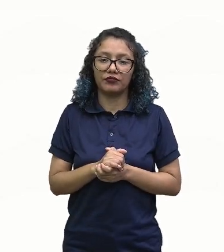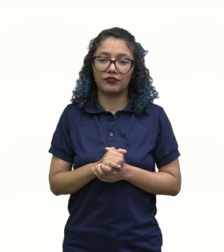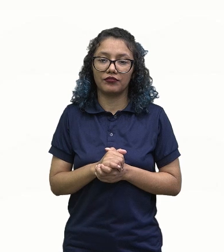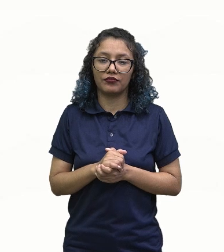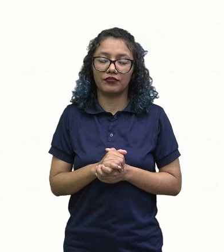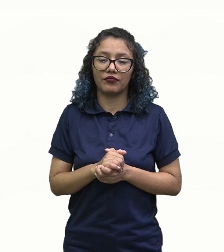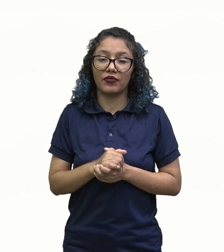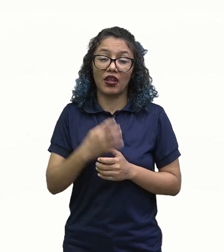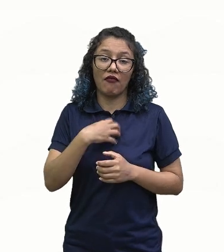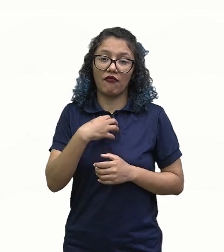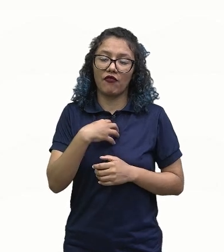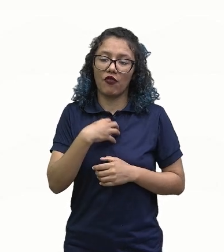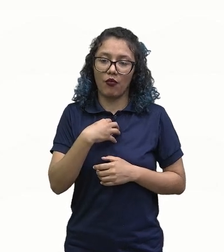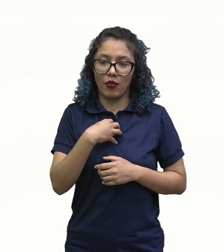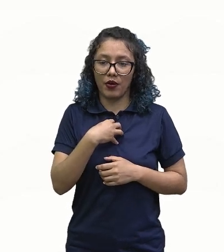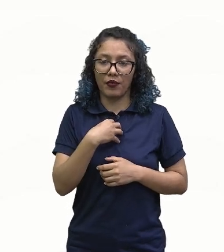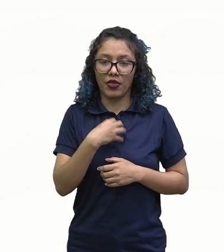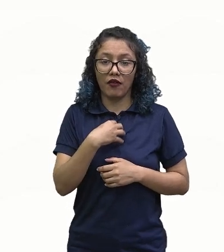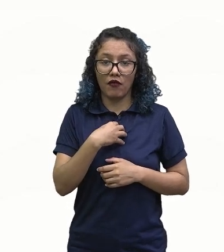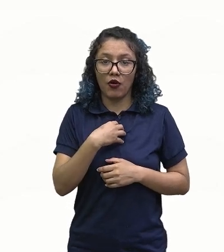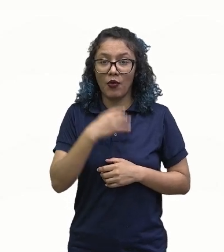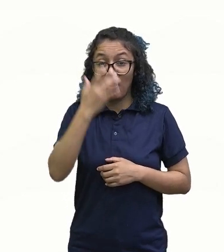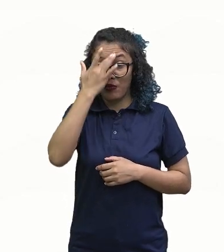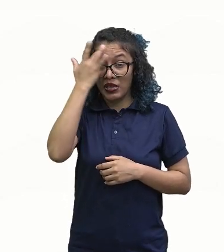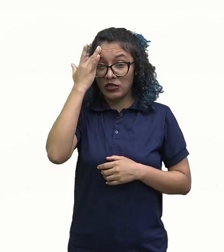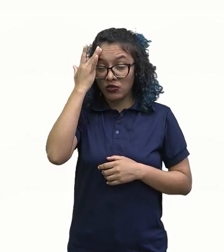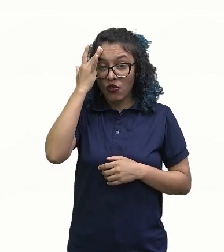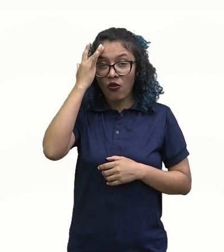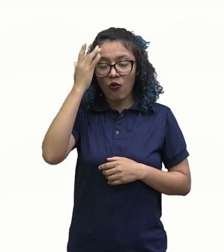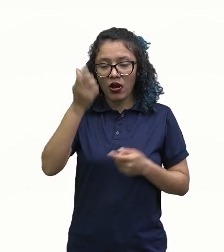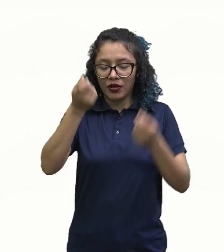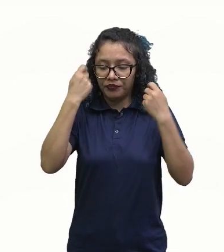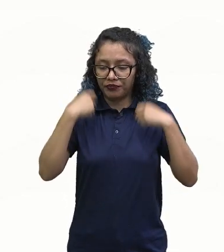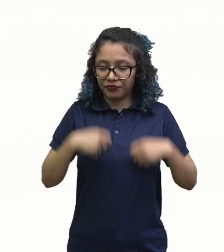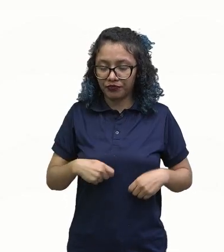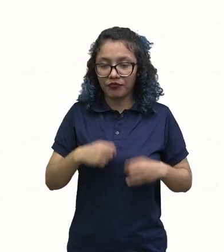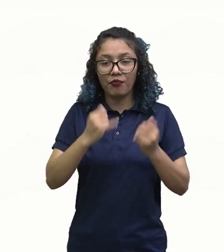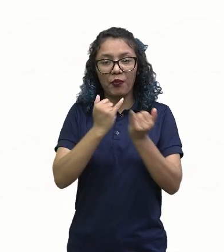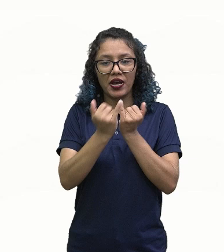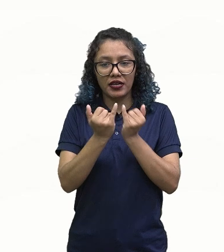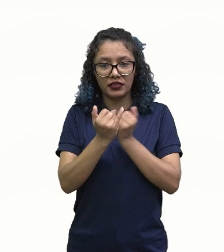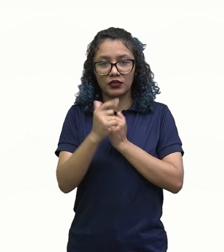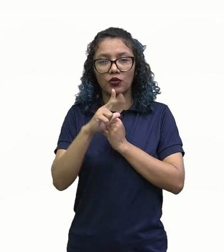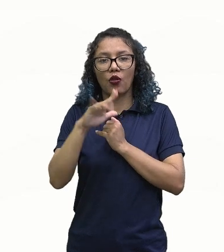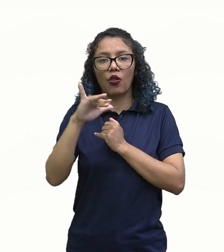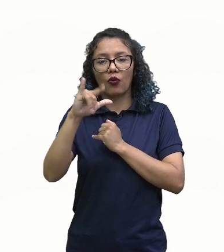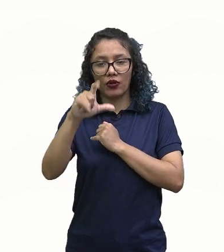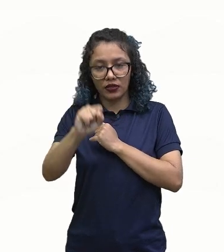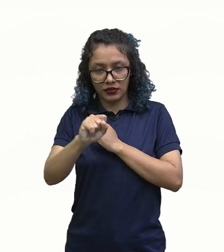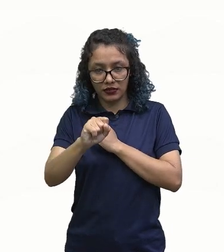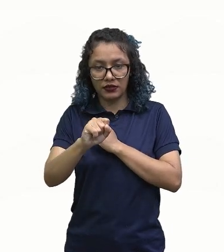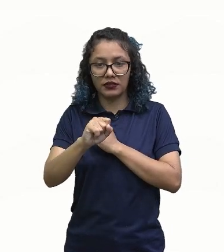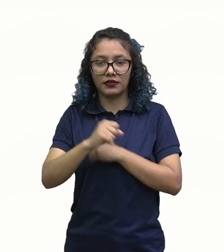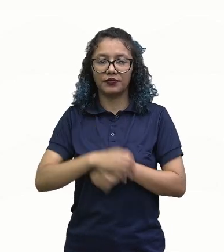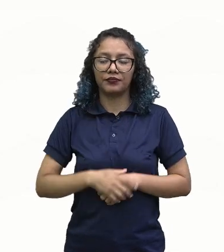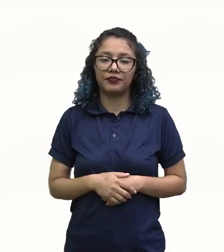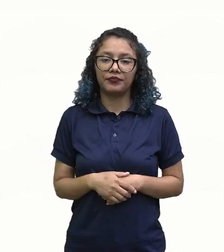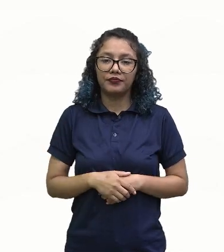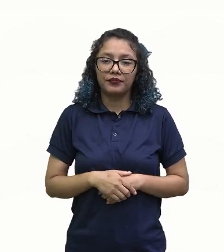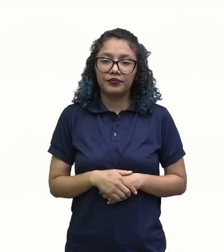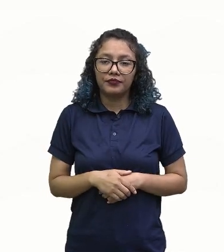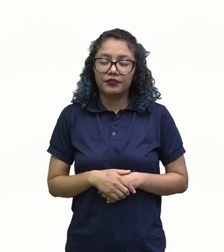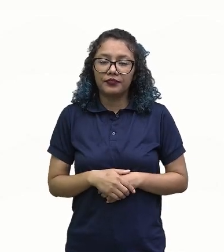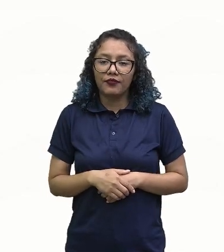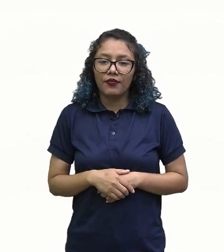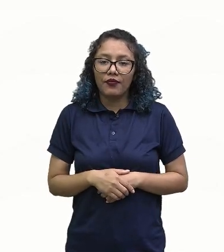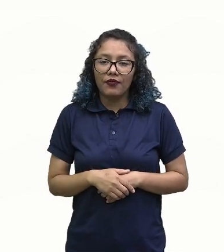maneira, o modo, né, que a pessoa se veste é a moda de Luís XV. Então, o que vai acontecer